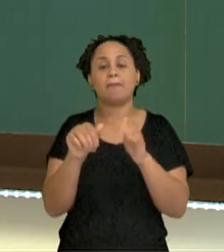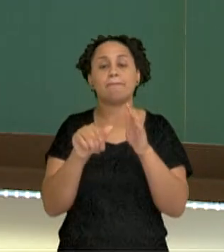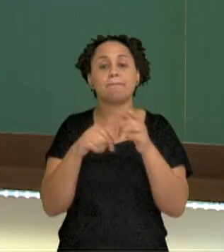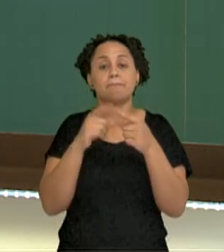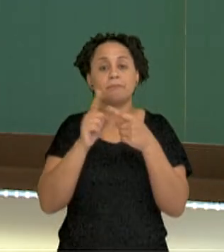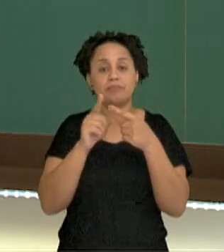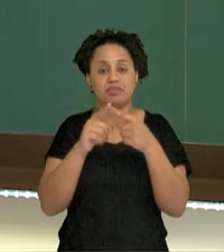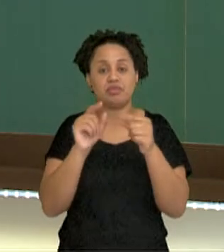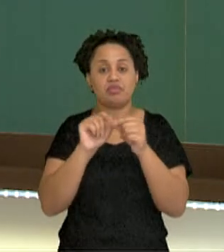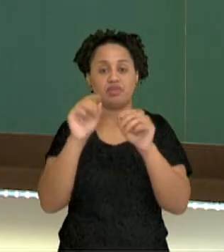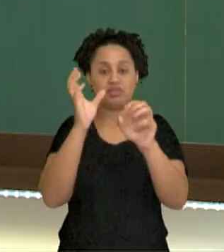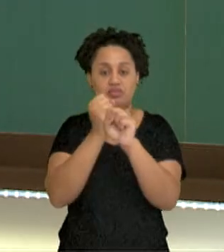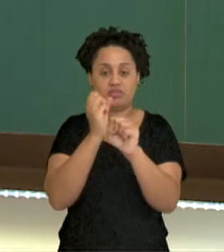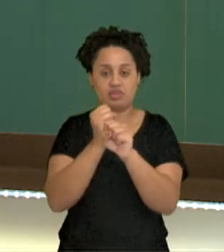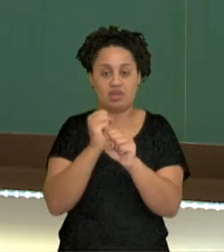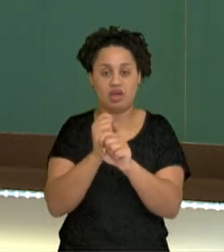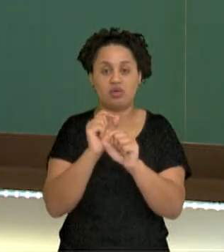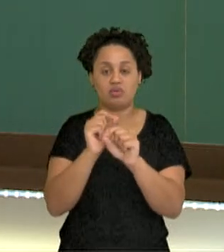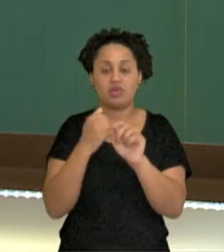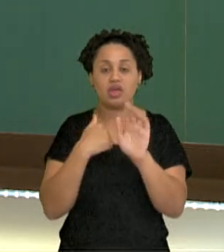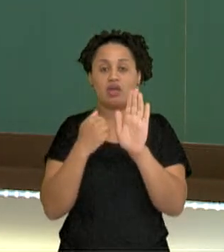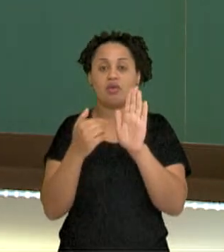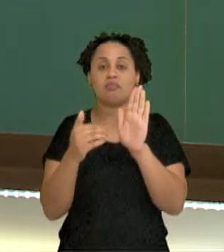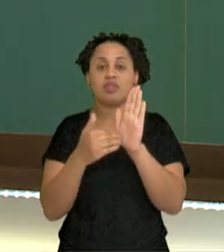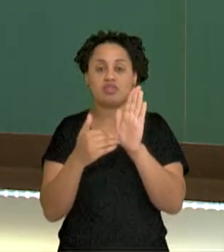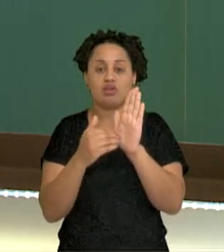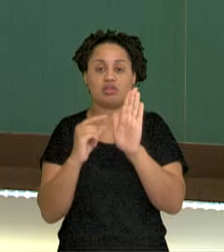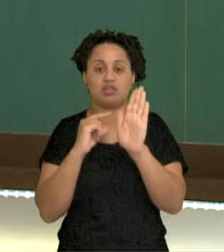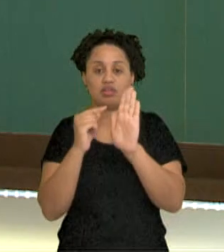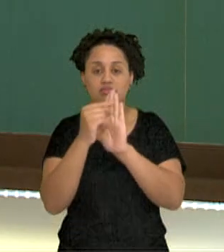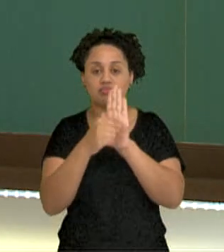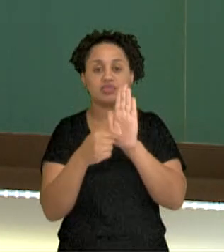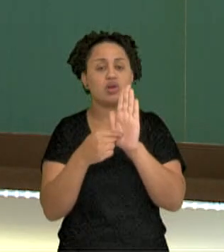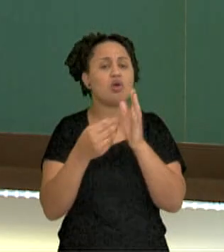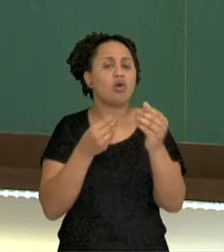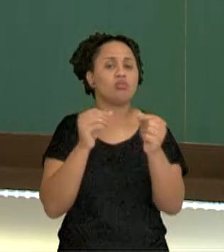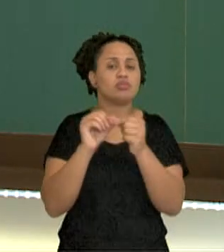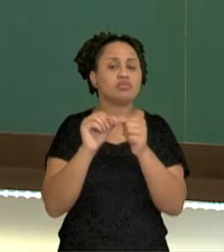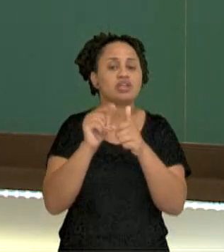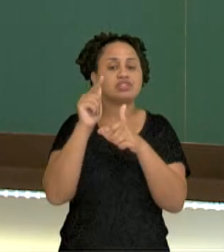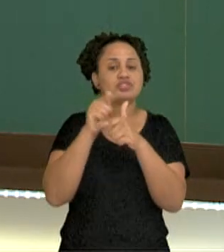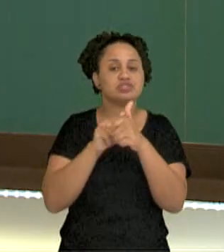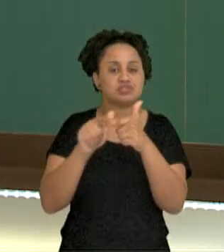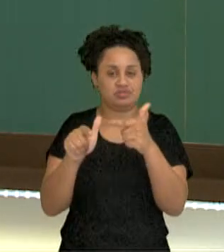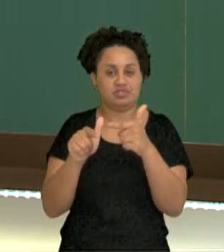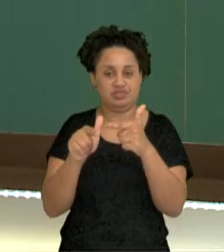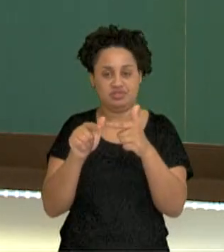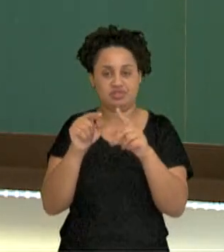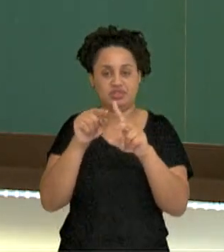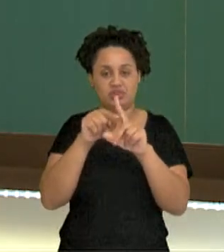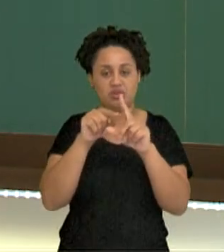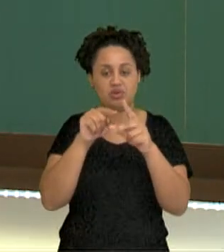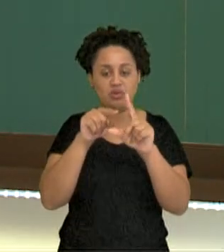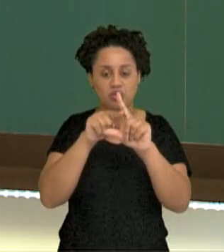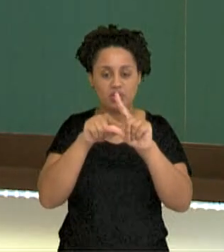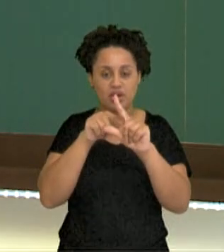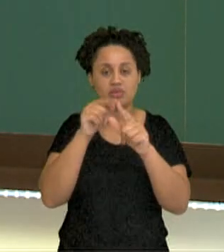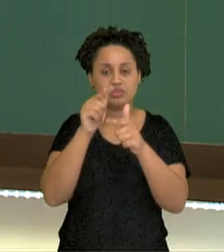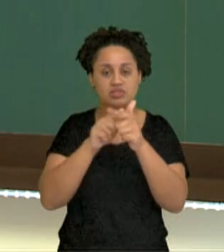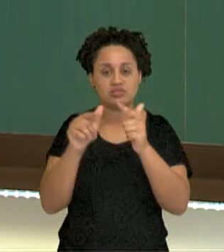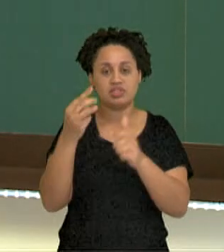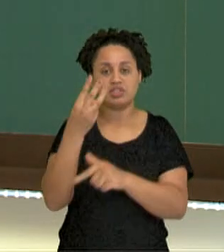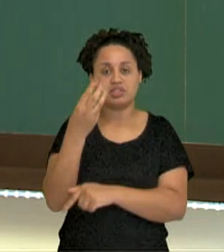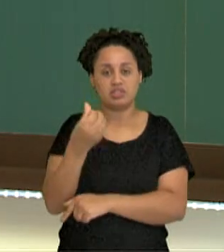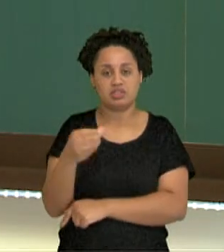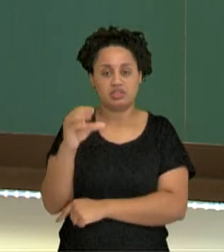passo, calcular a menor determinação. Como? Dividindo esse ângulo por 360 graus. Foi o que eu fiz